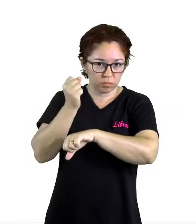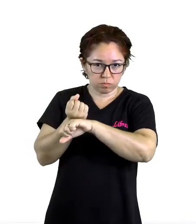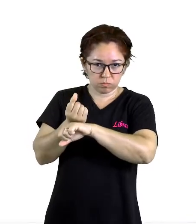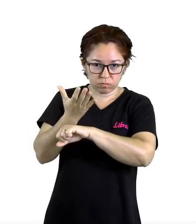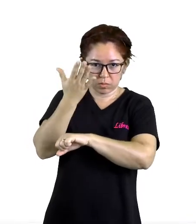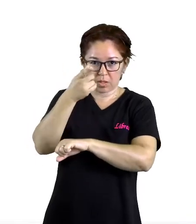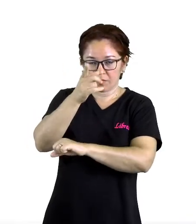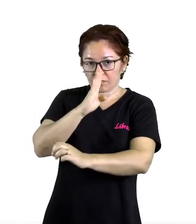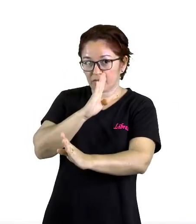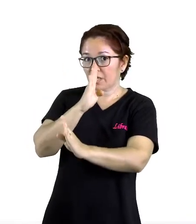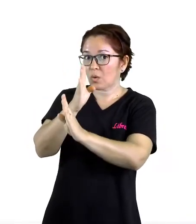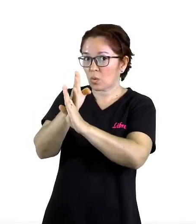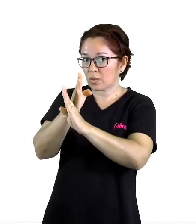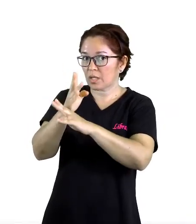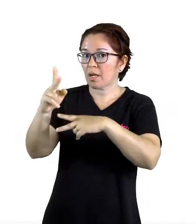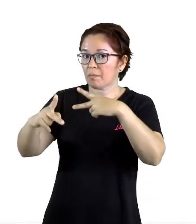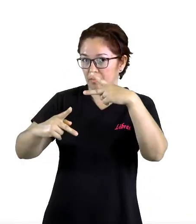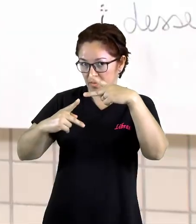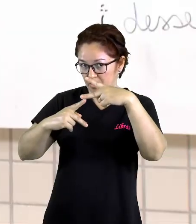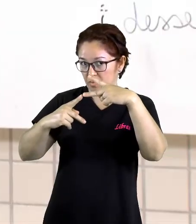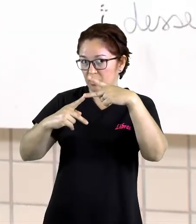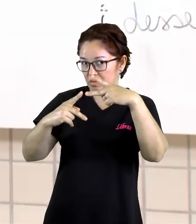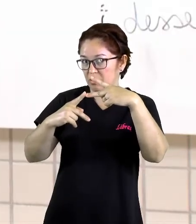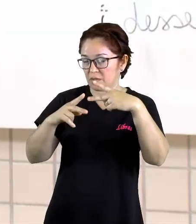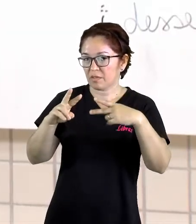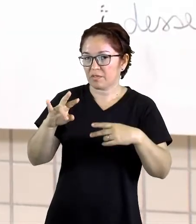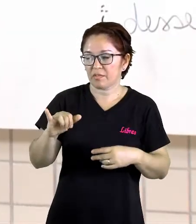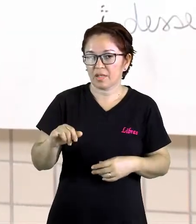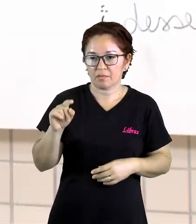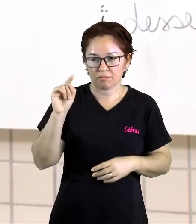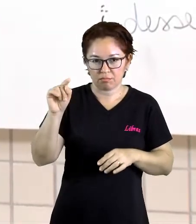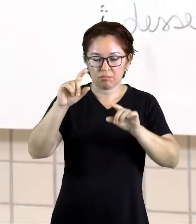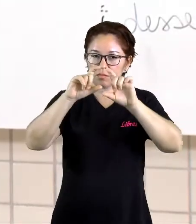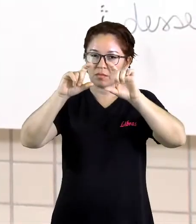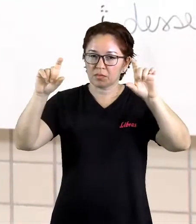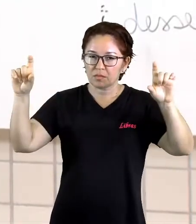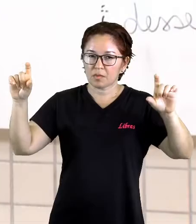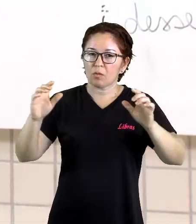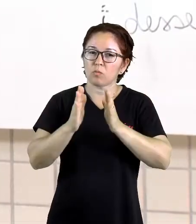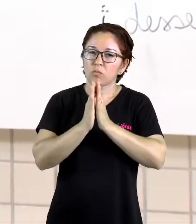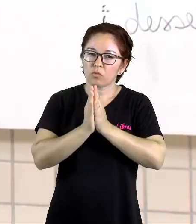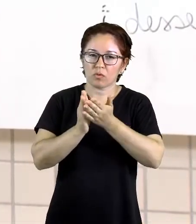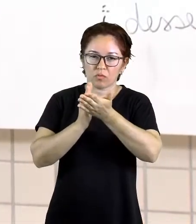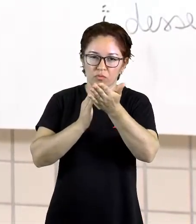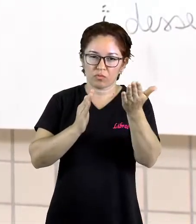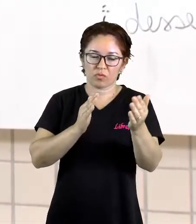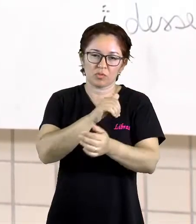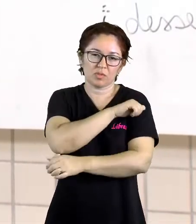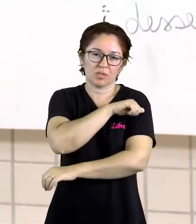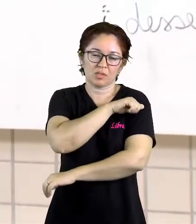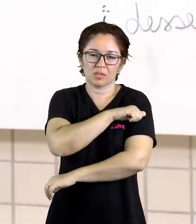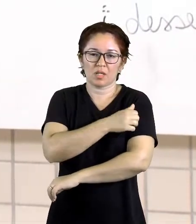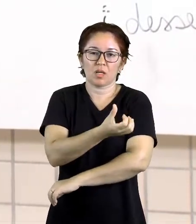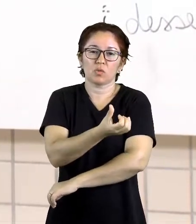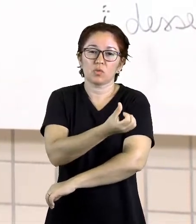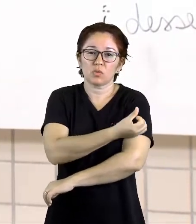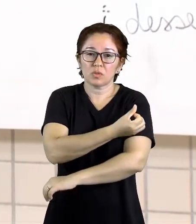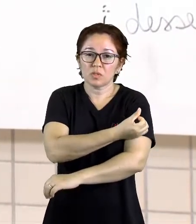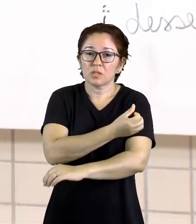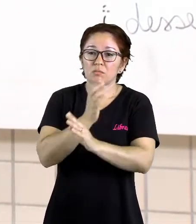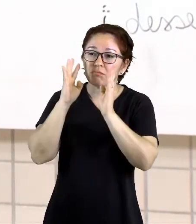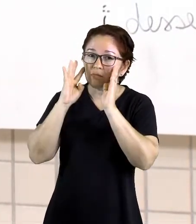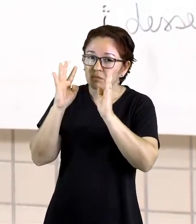Essa questão, sexto ano, eu quero que vocês respondam com muita atenção, porque ela vai cobrar algo que realmente vocês